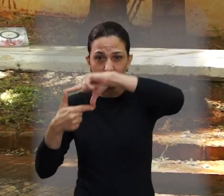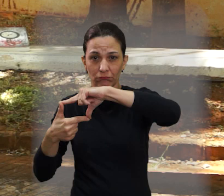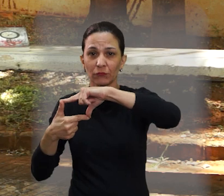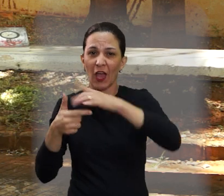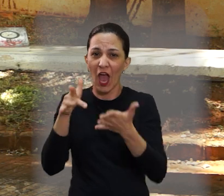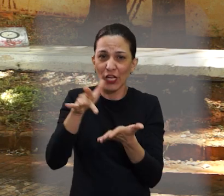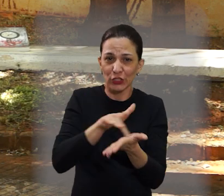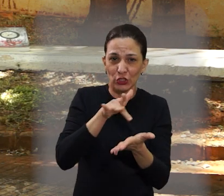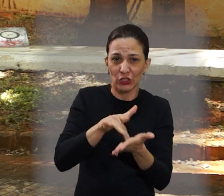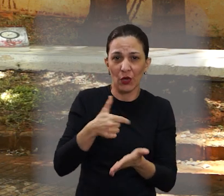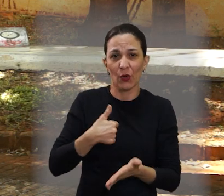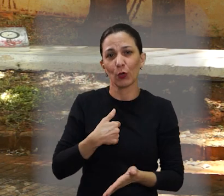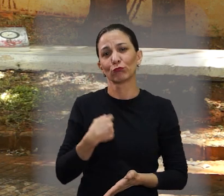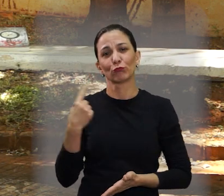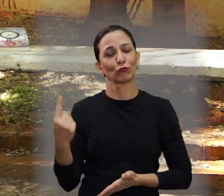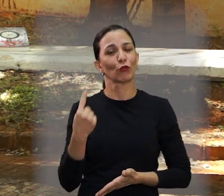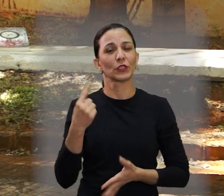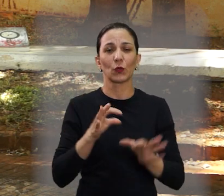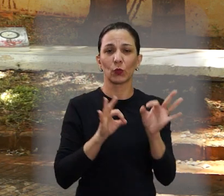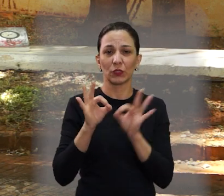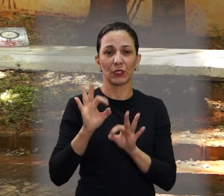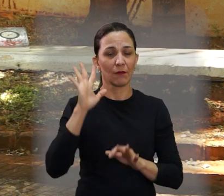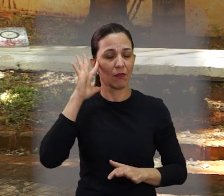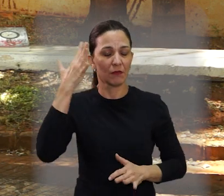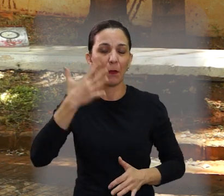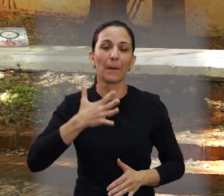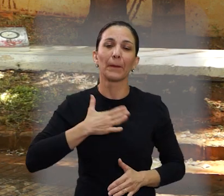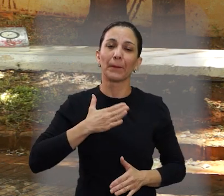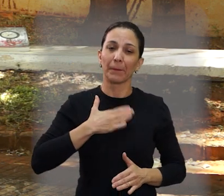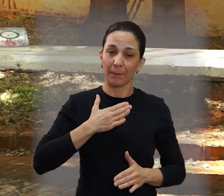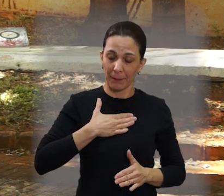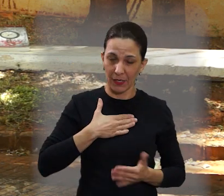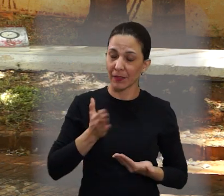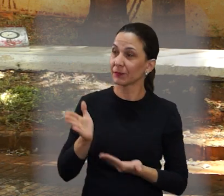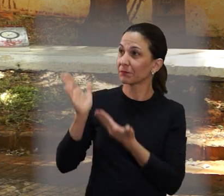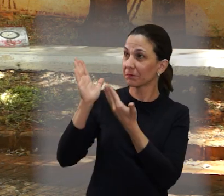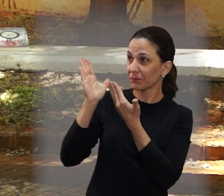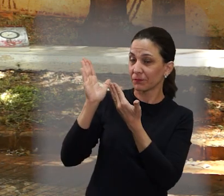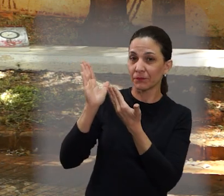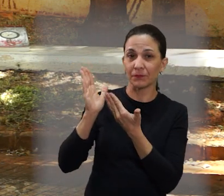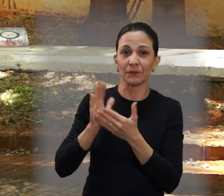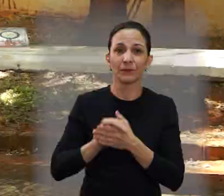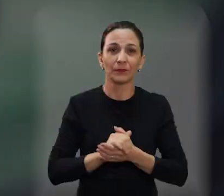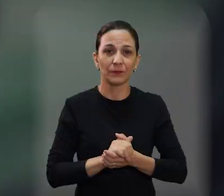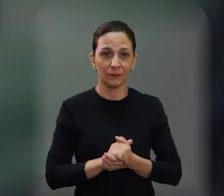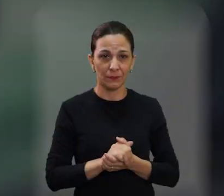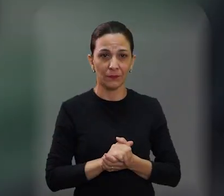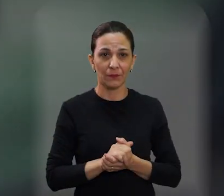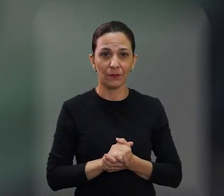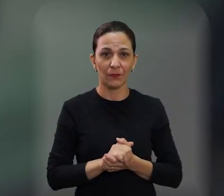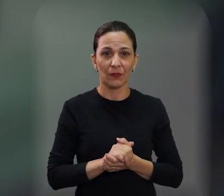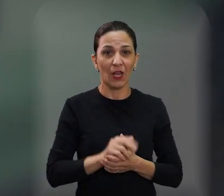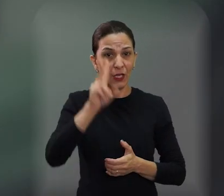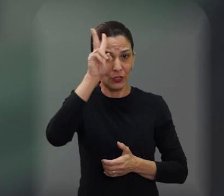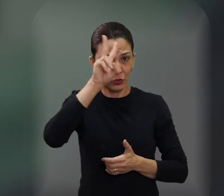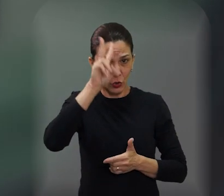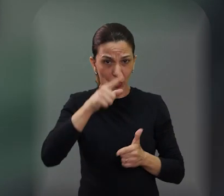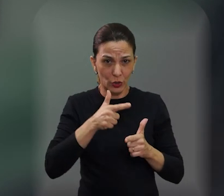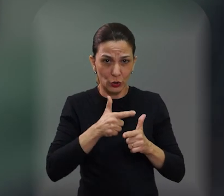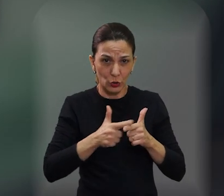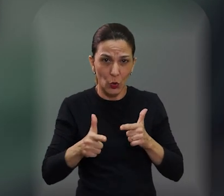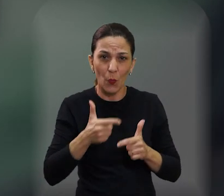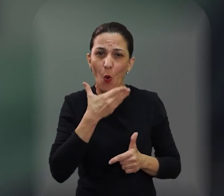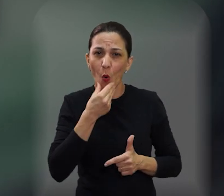Covileiro, que foi de forma independente, eu decidi trabalhar sozinho com esse. E só que ele é digital, ele